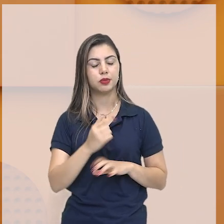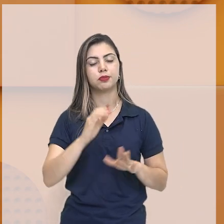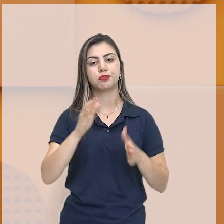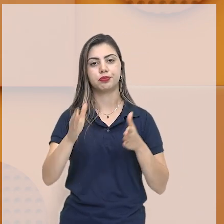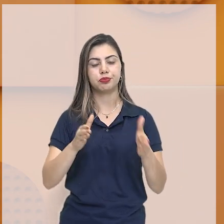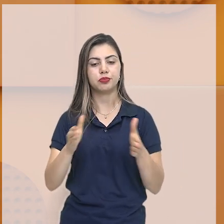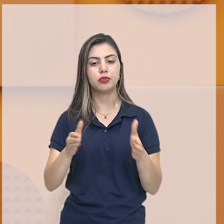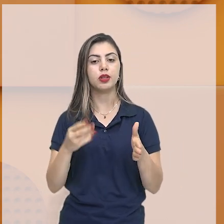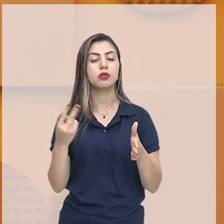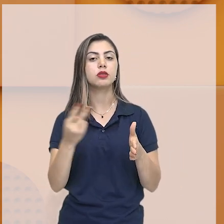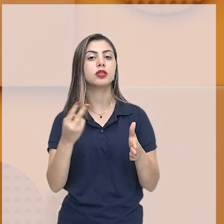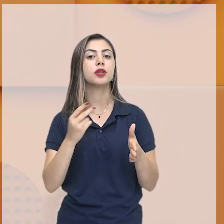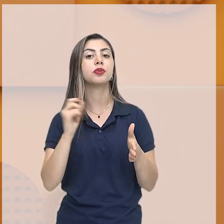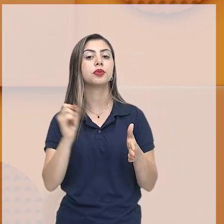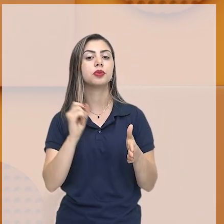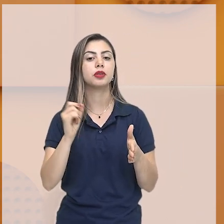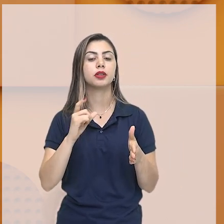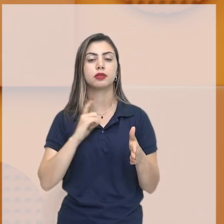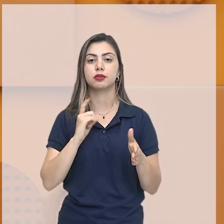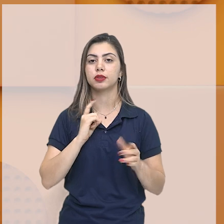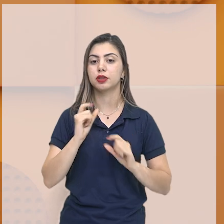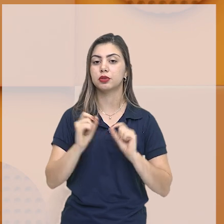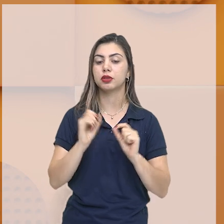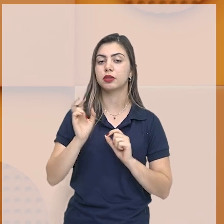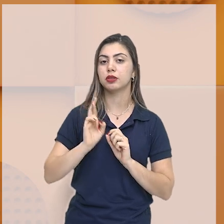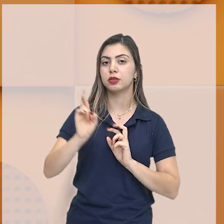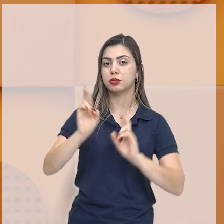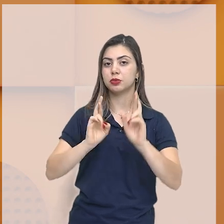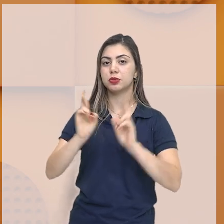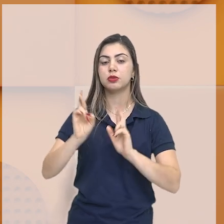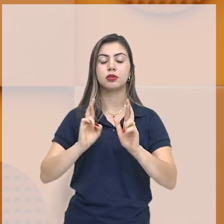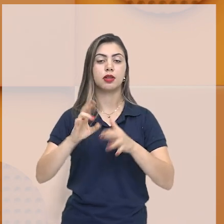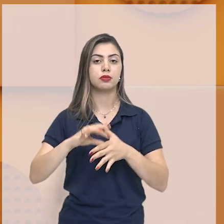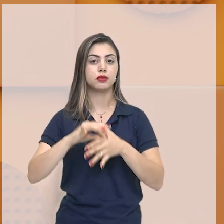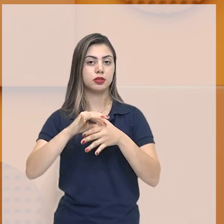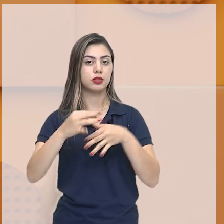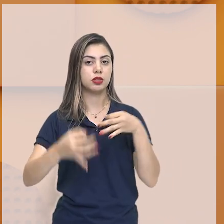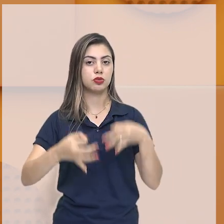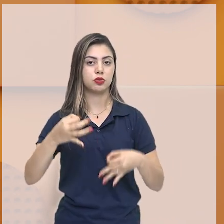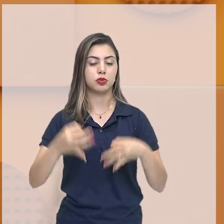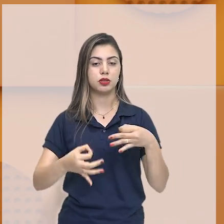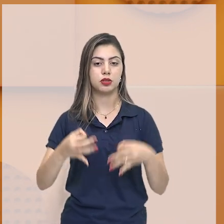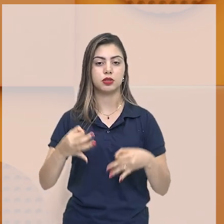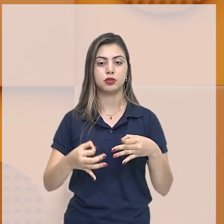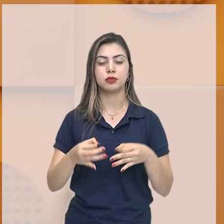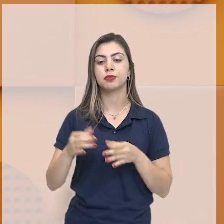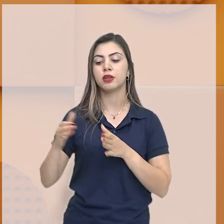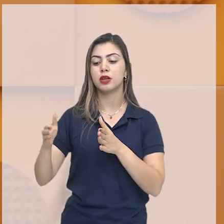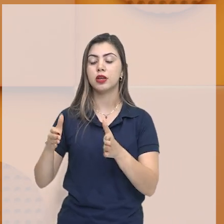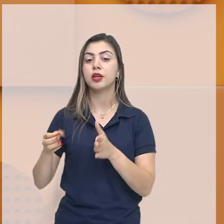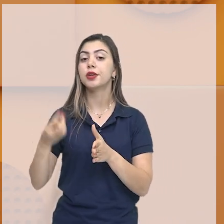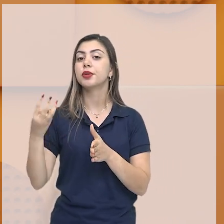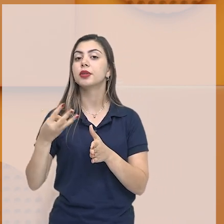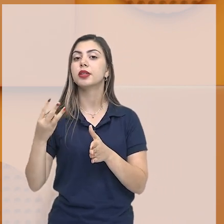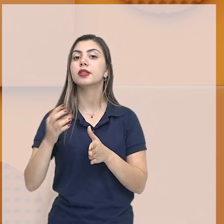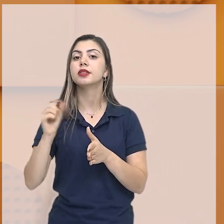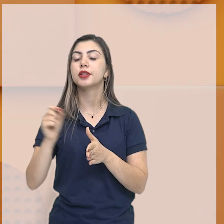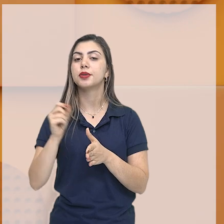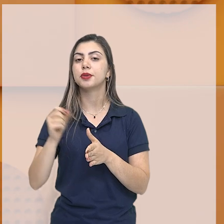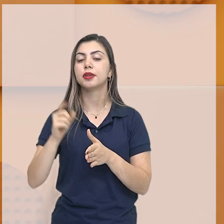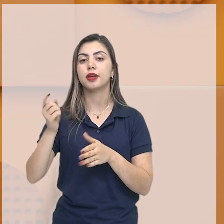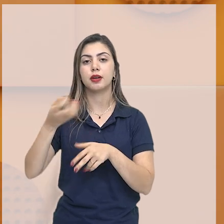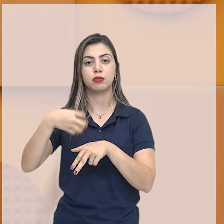Após, você tem a fase dos juízes e, em um terceiro momento, né,